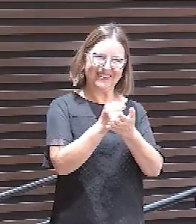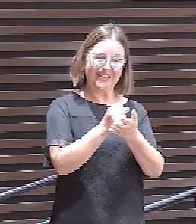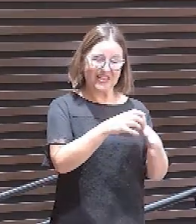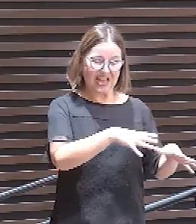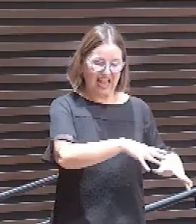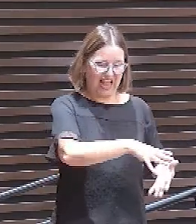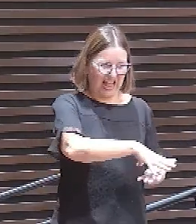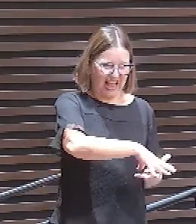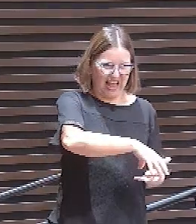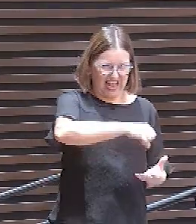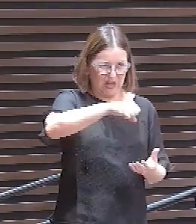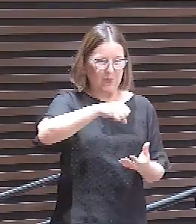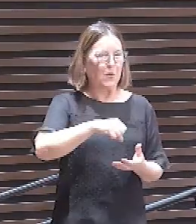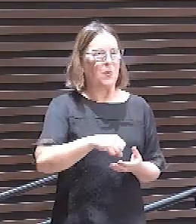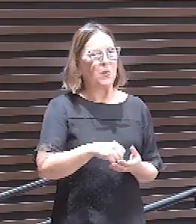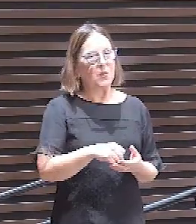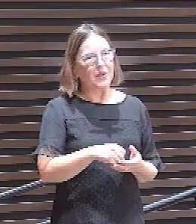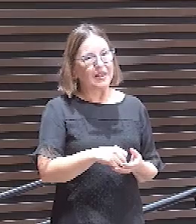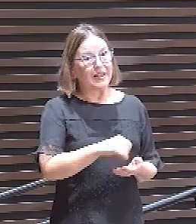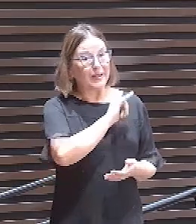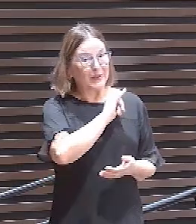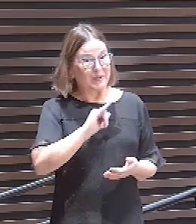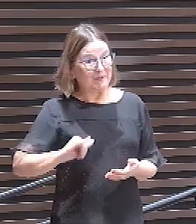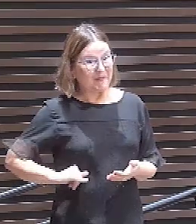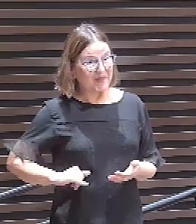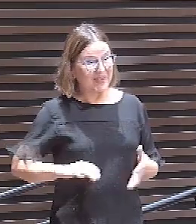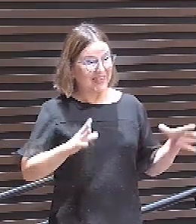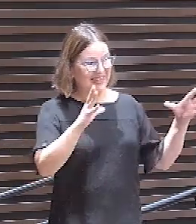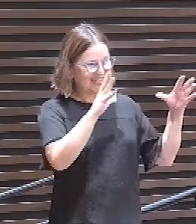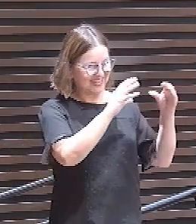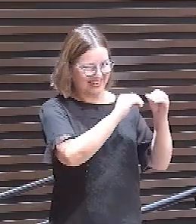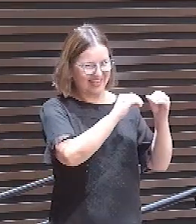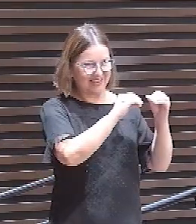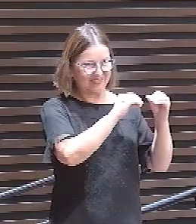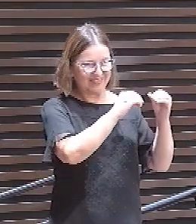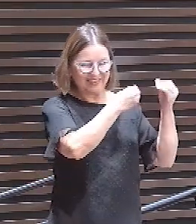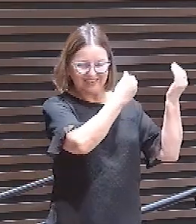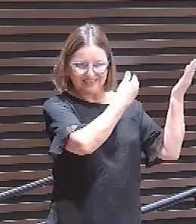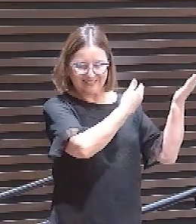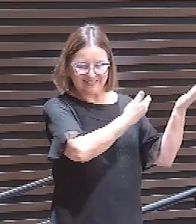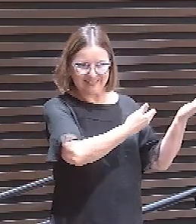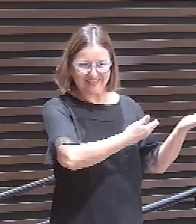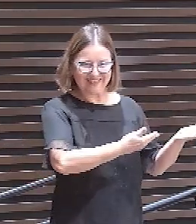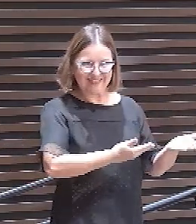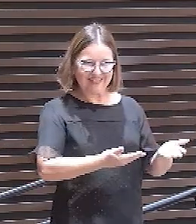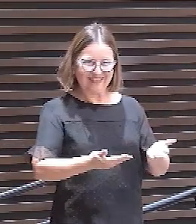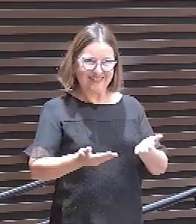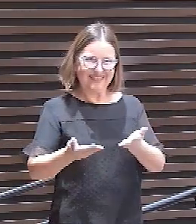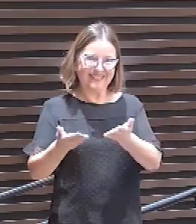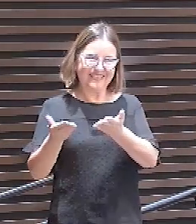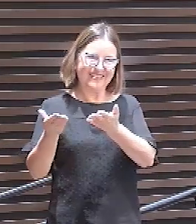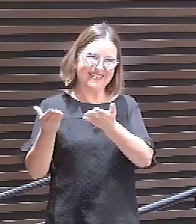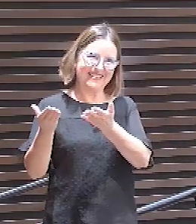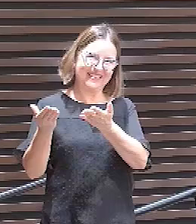arrancou do império das trevas e nos